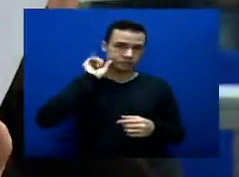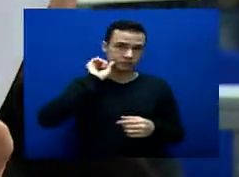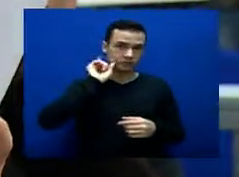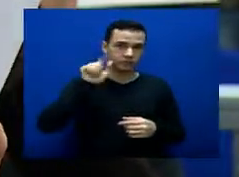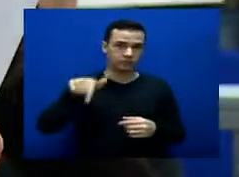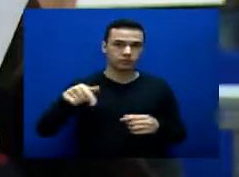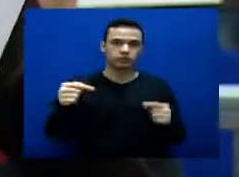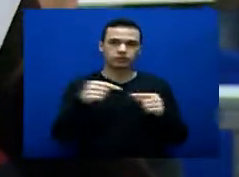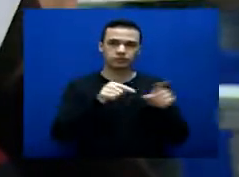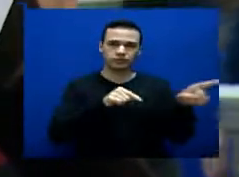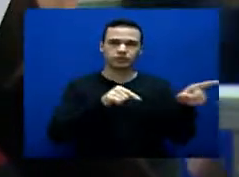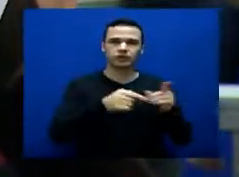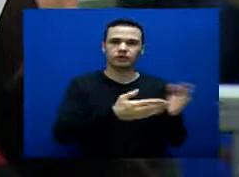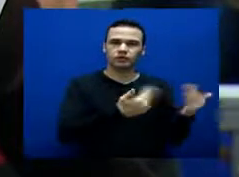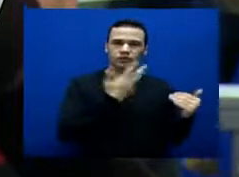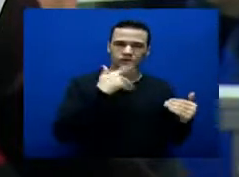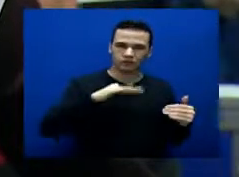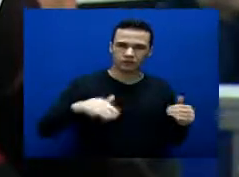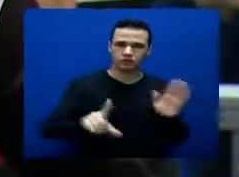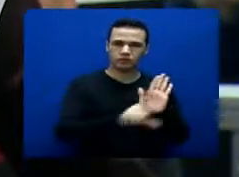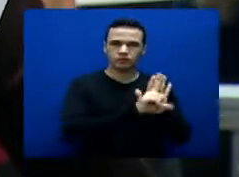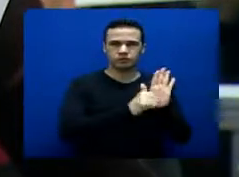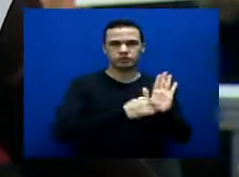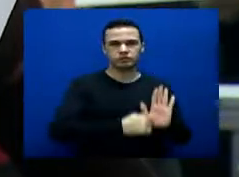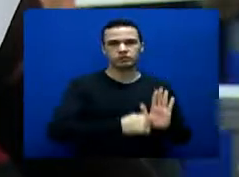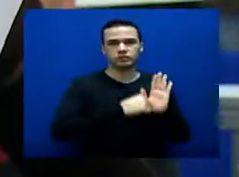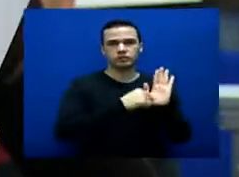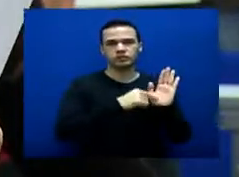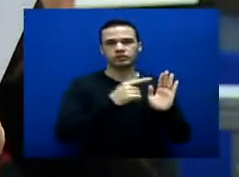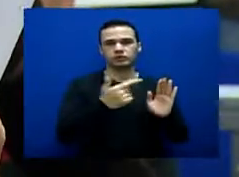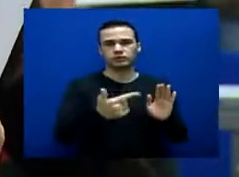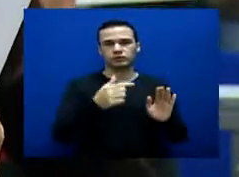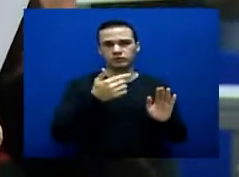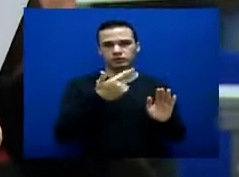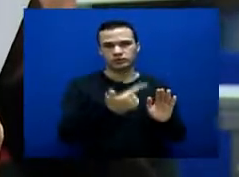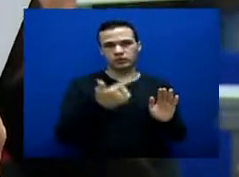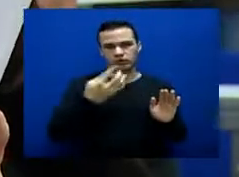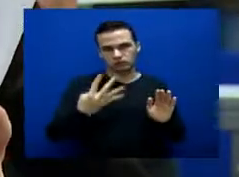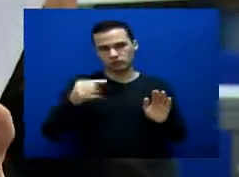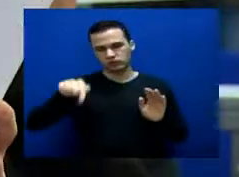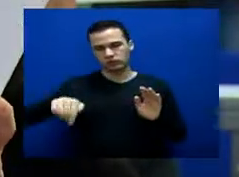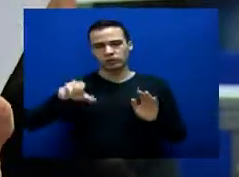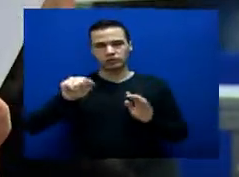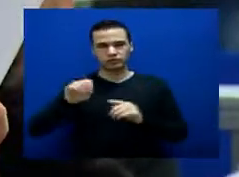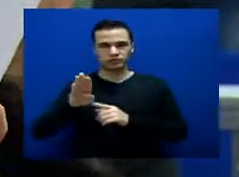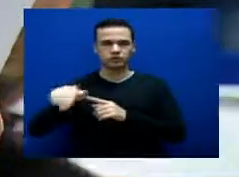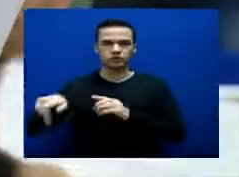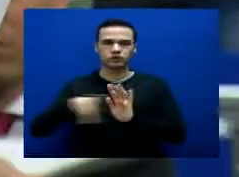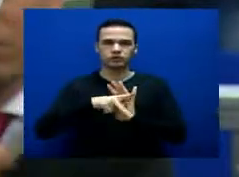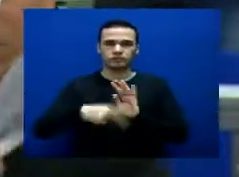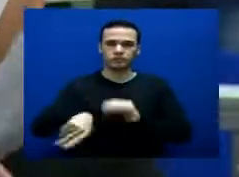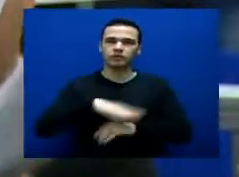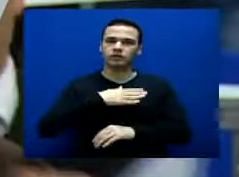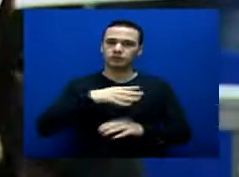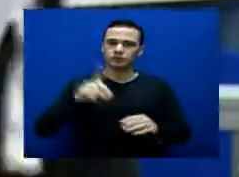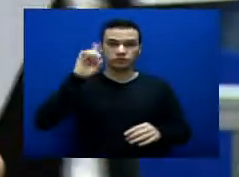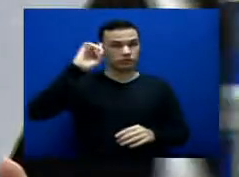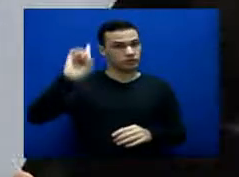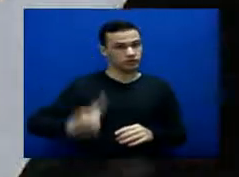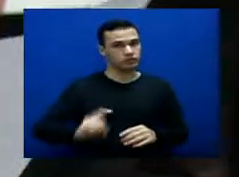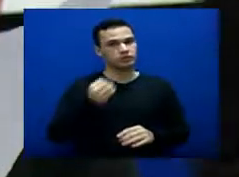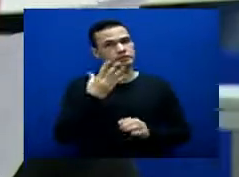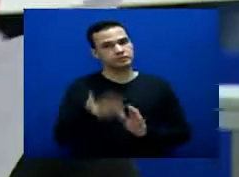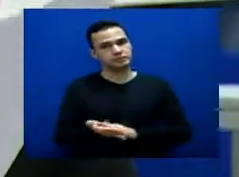Comissão de Direitos Infantis e Juvenis da 24ª subseção da OAB de Sorocaba, para a diretoria da OAB também,